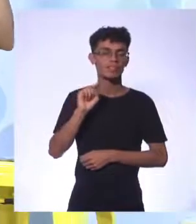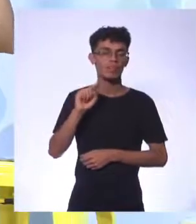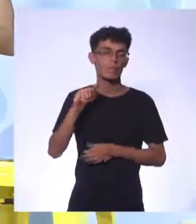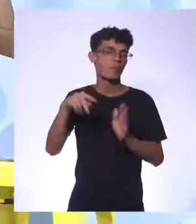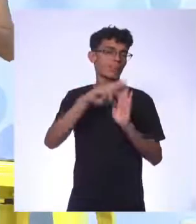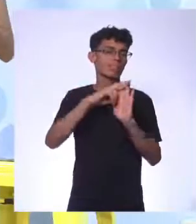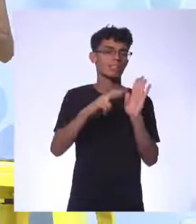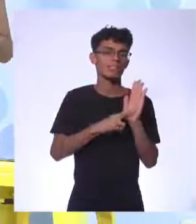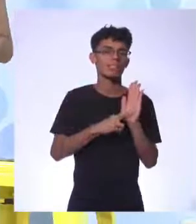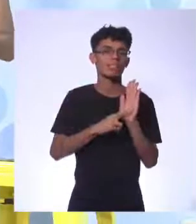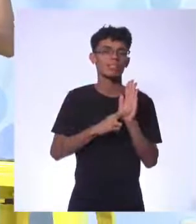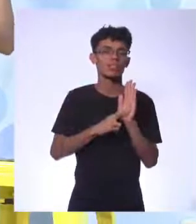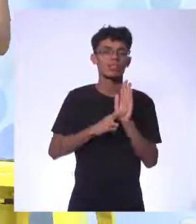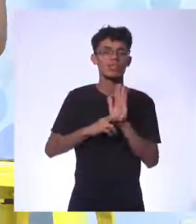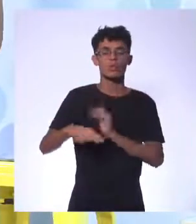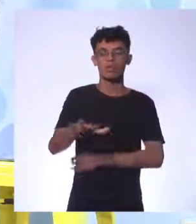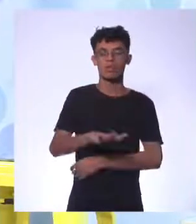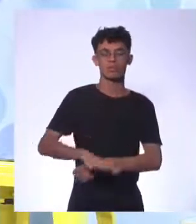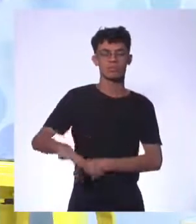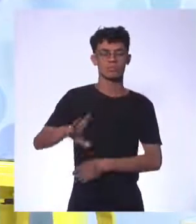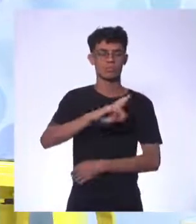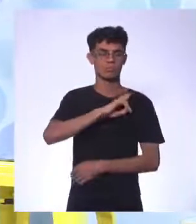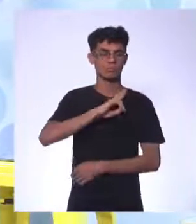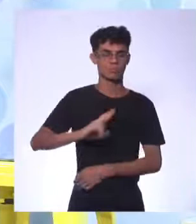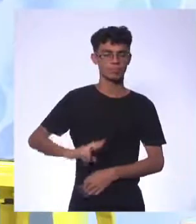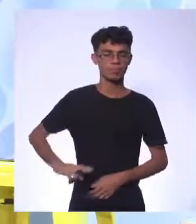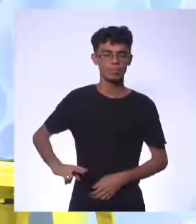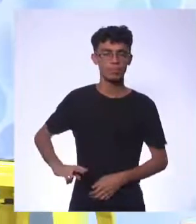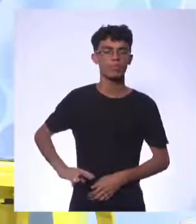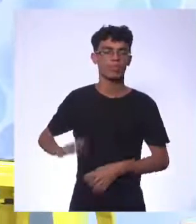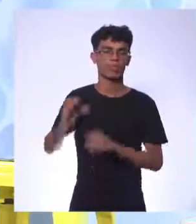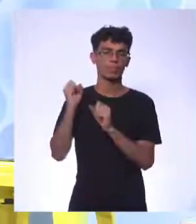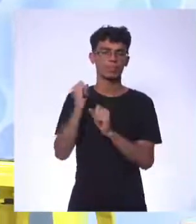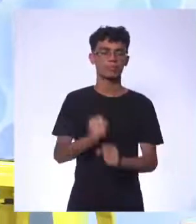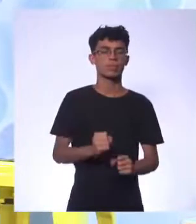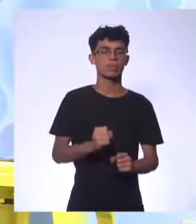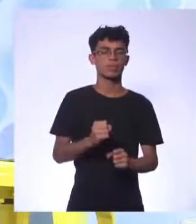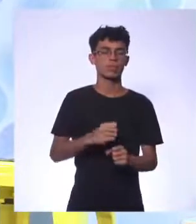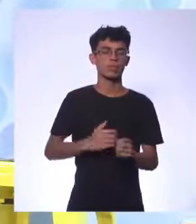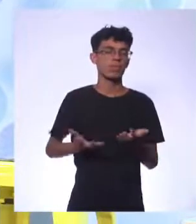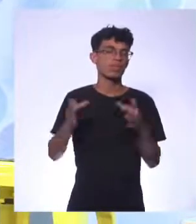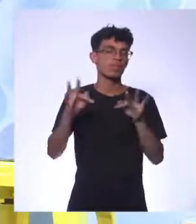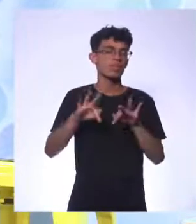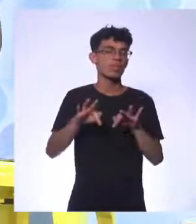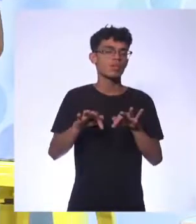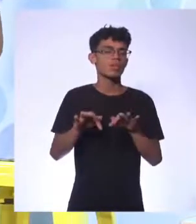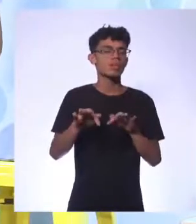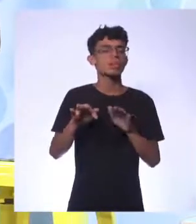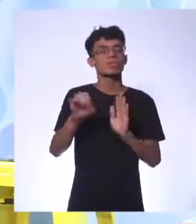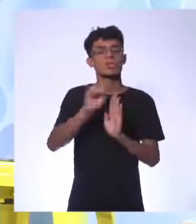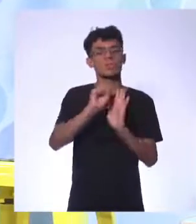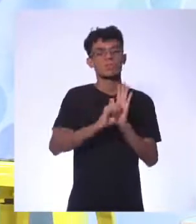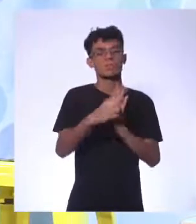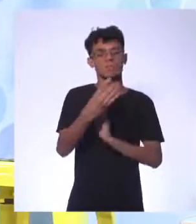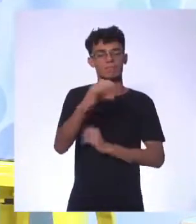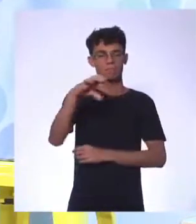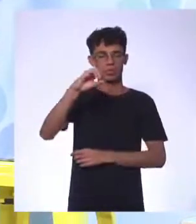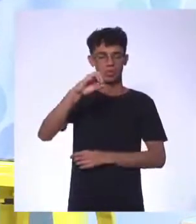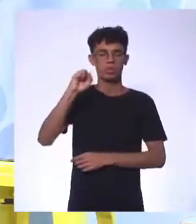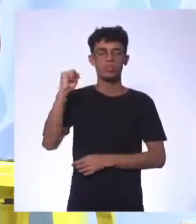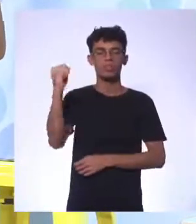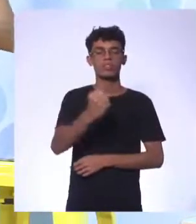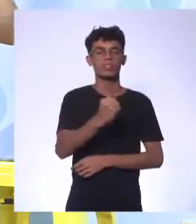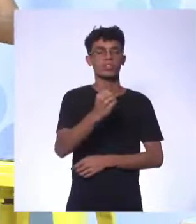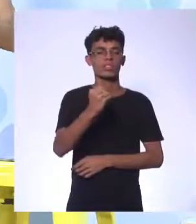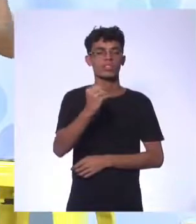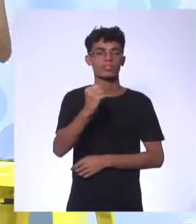boa parte dos republicanos aí nesse final de século XIX, sim, defendiam aí a abolição da